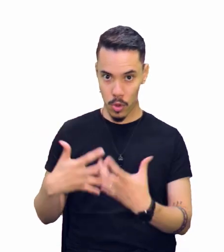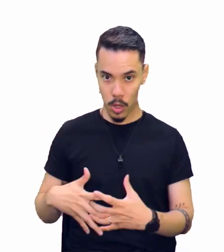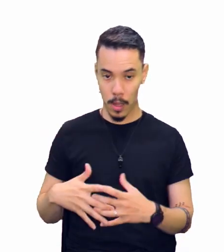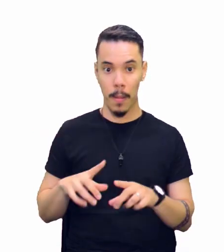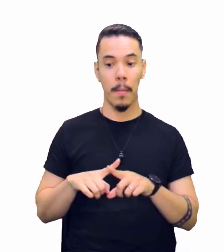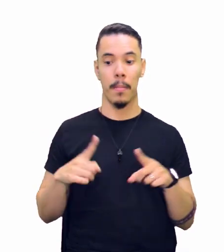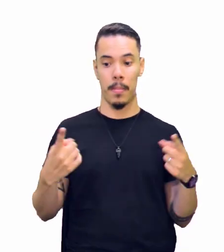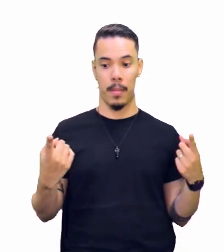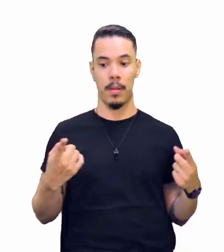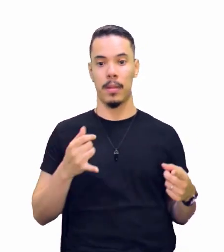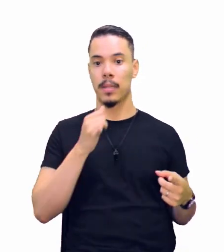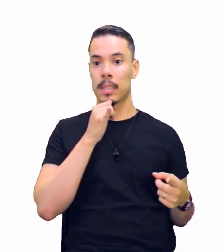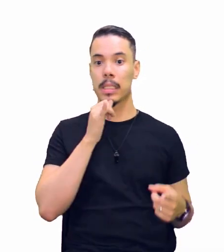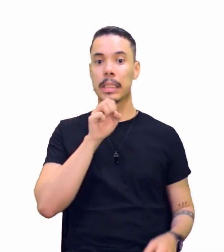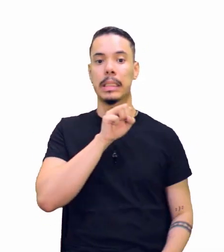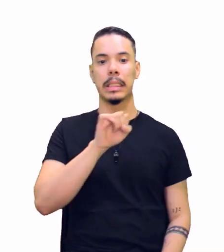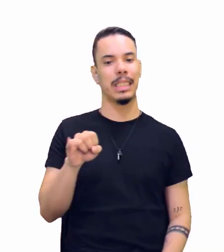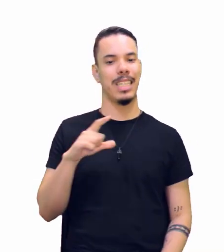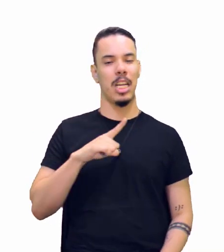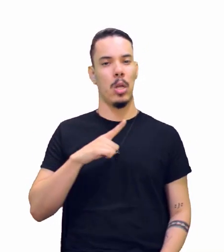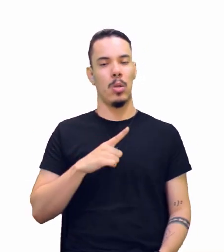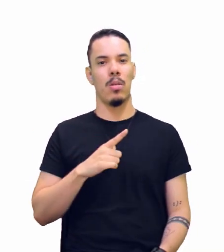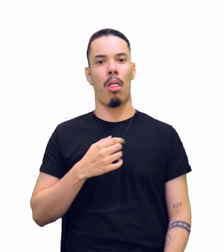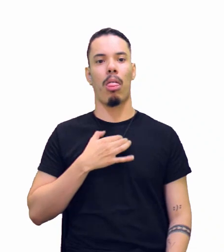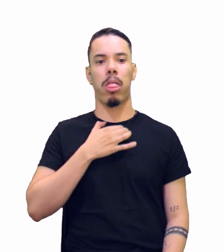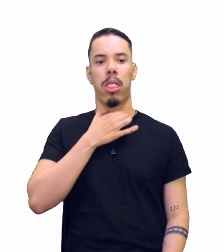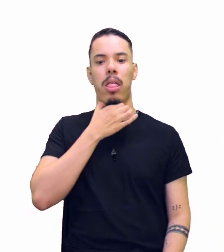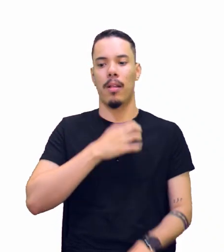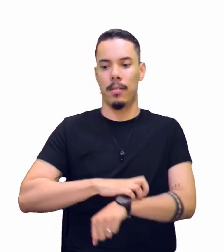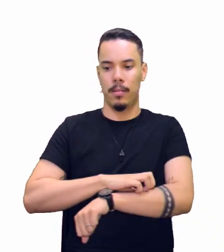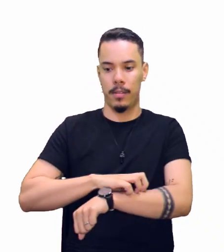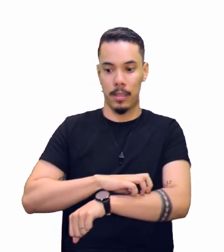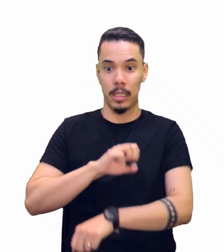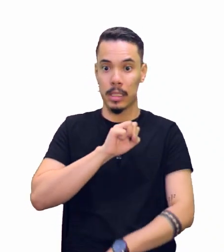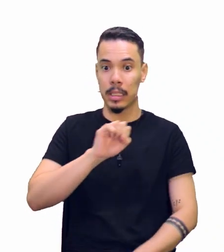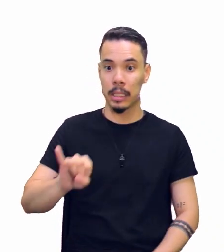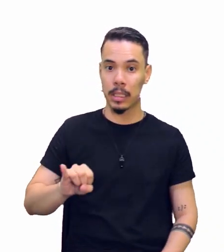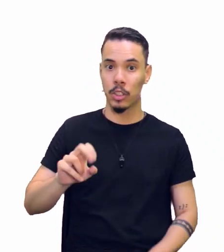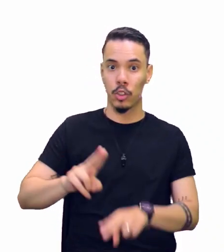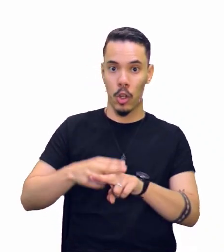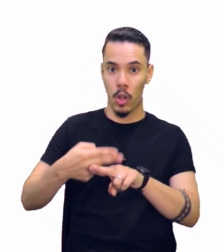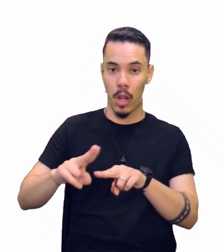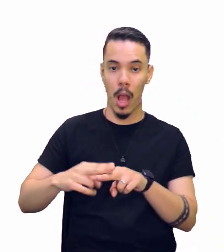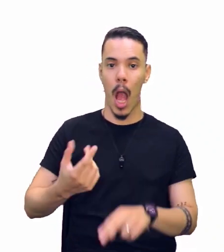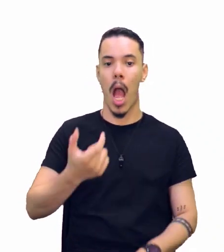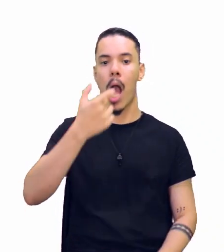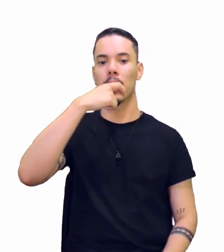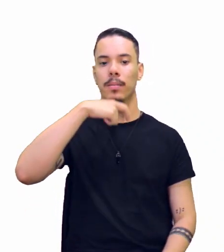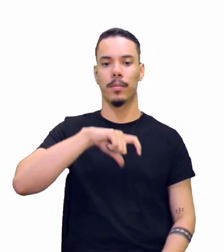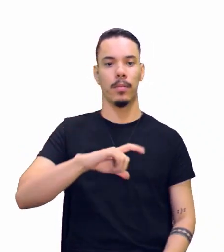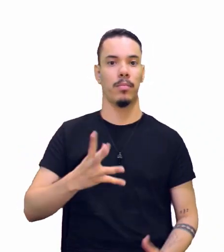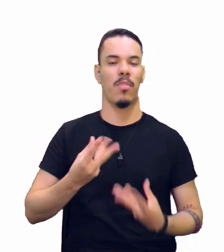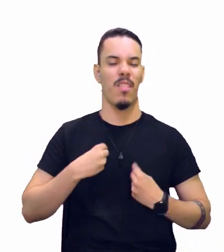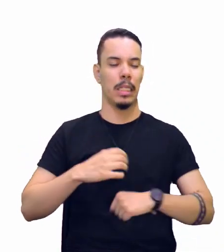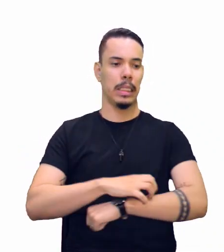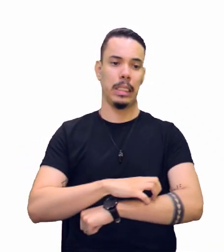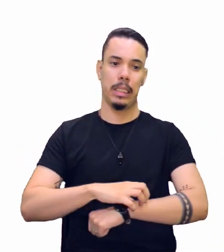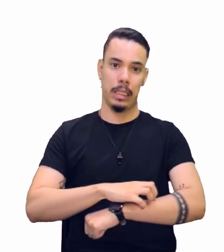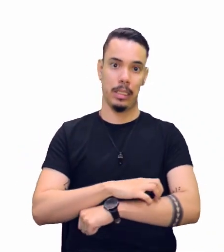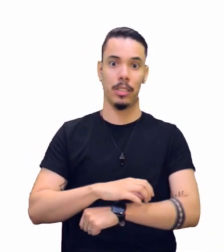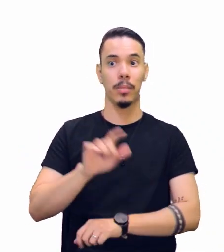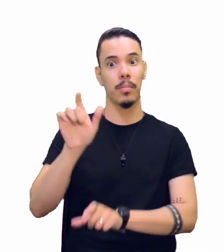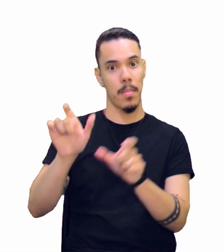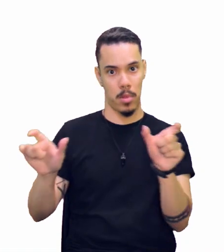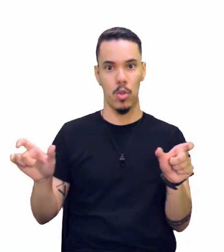exemplo, se eu tenho alergia a chocolate, se eu comer chocolate eu vou passar mal, vou ter alergia, não vai dar